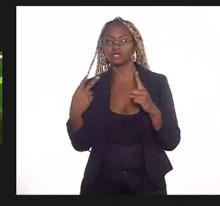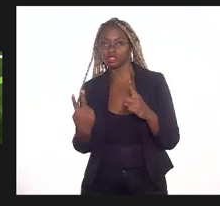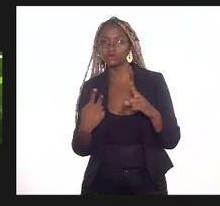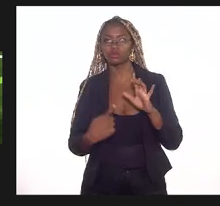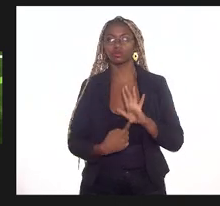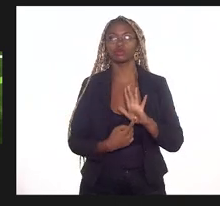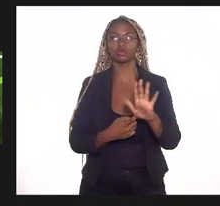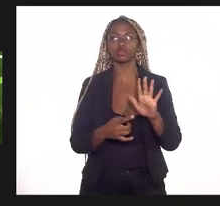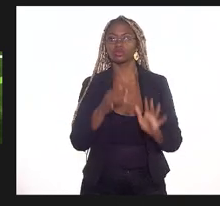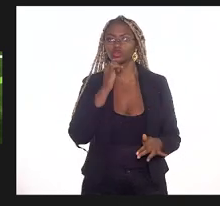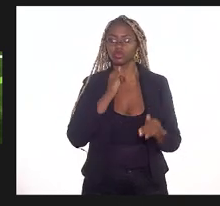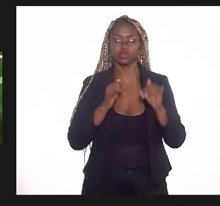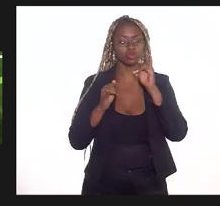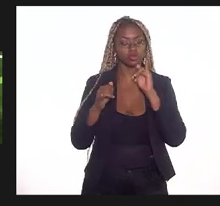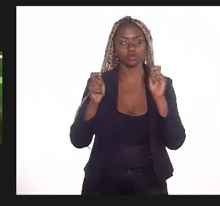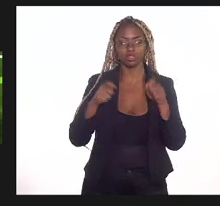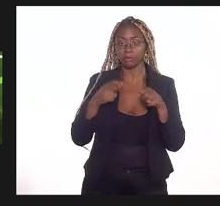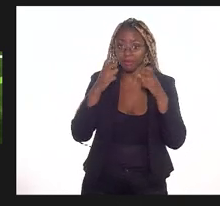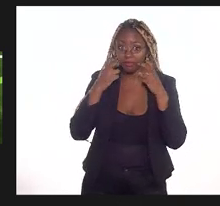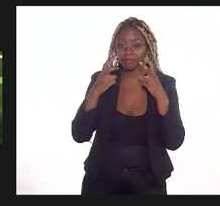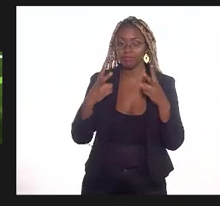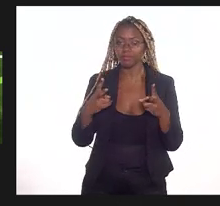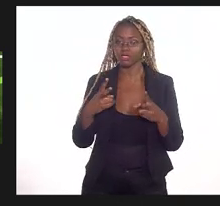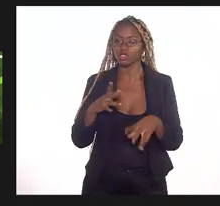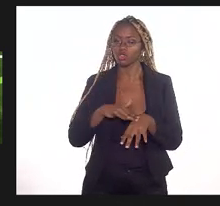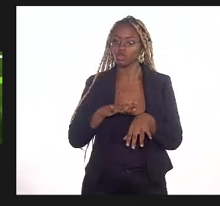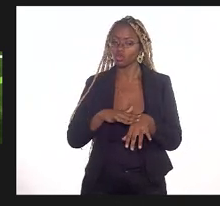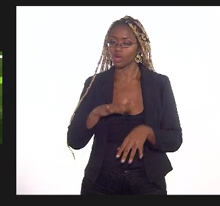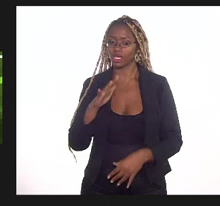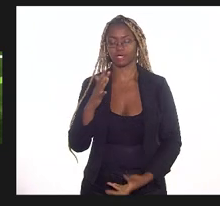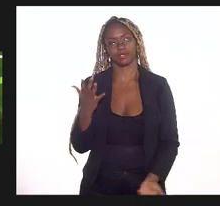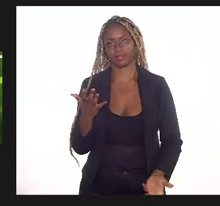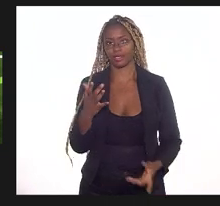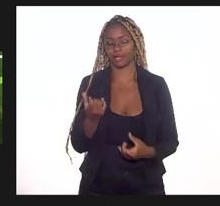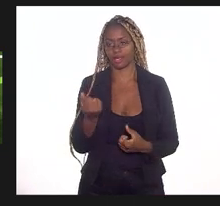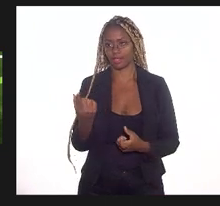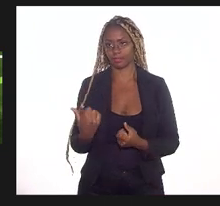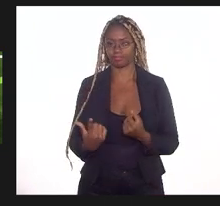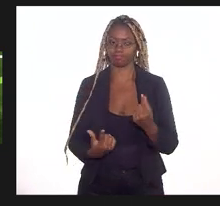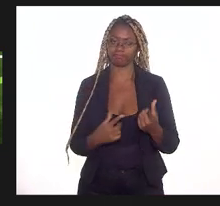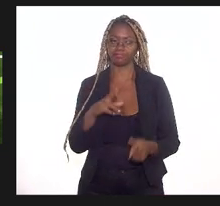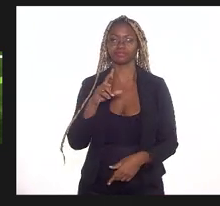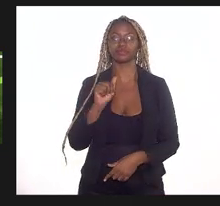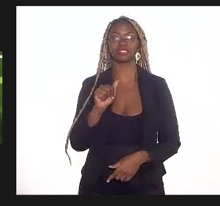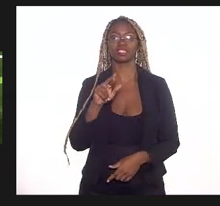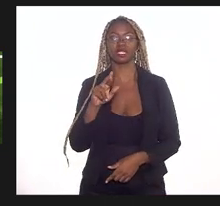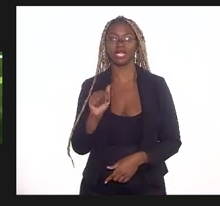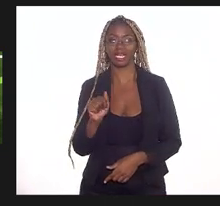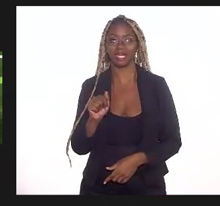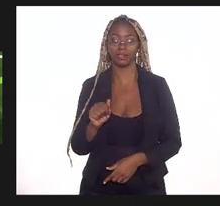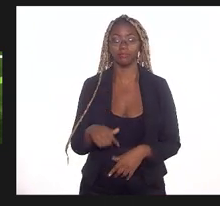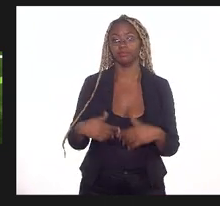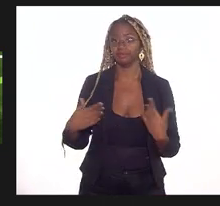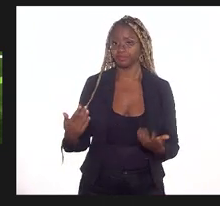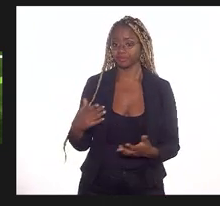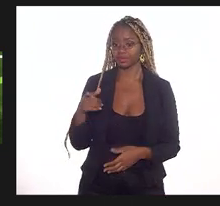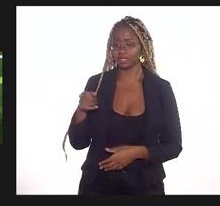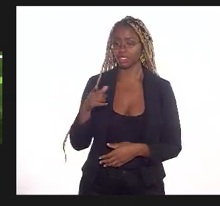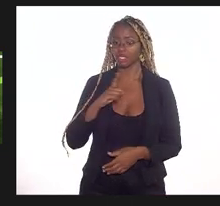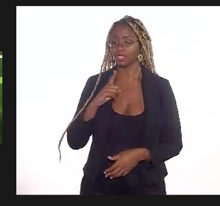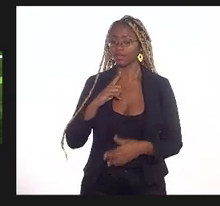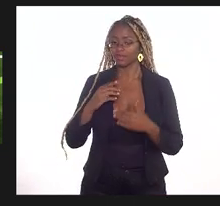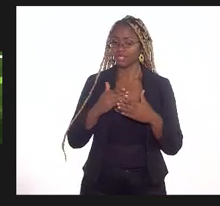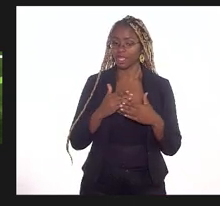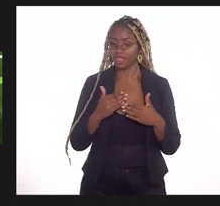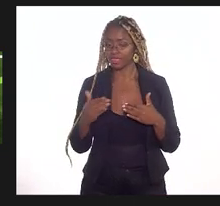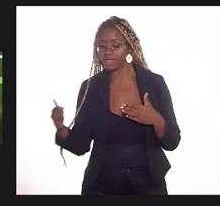que a gente pode suspeitar de doença rara. E aí, uma vez que o raro passa por essa etapa, a